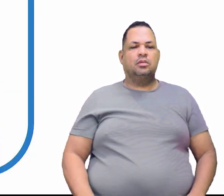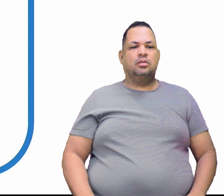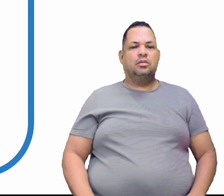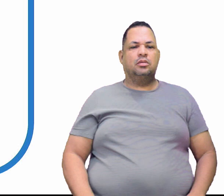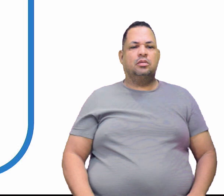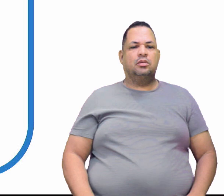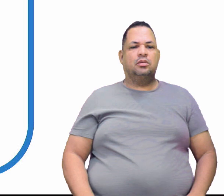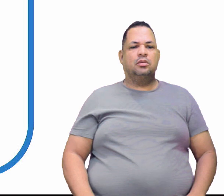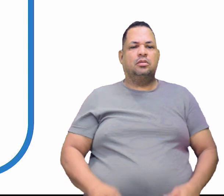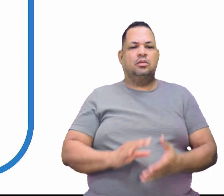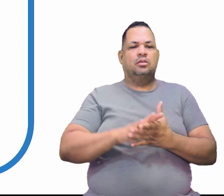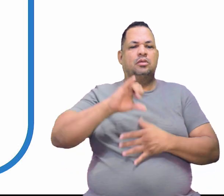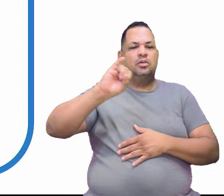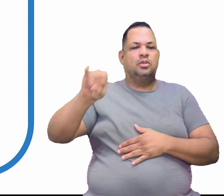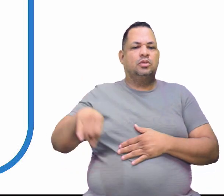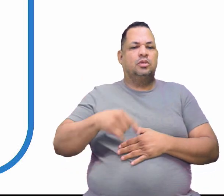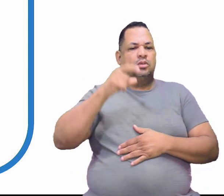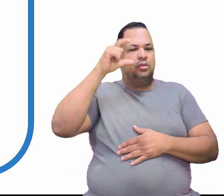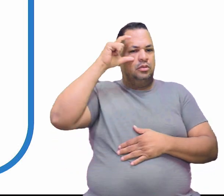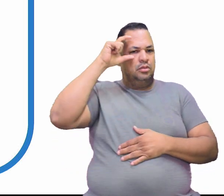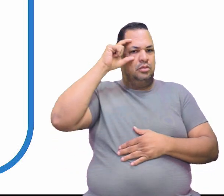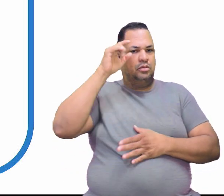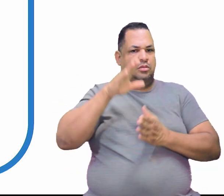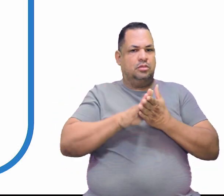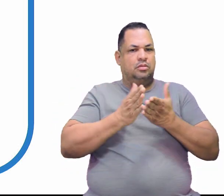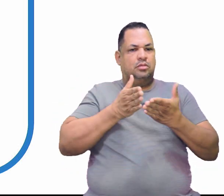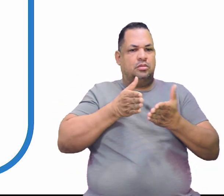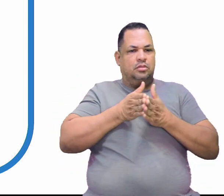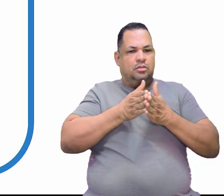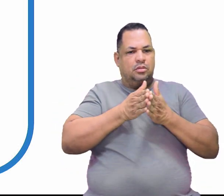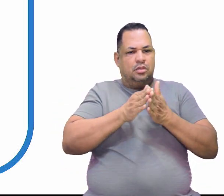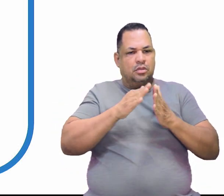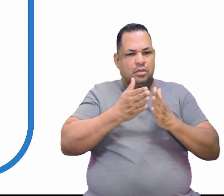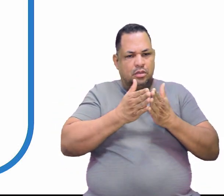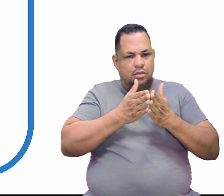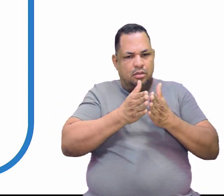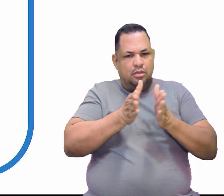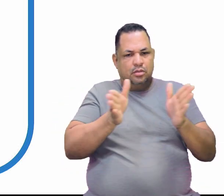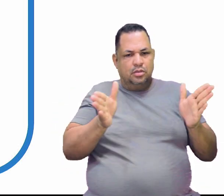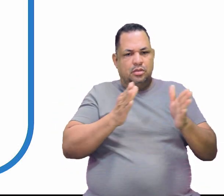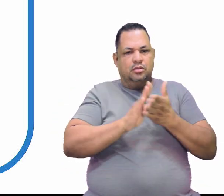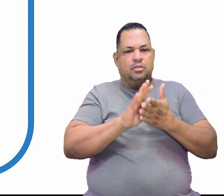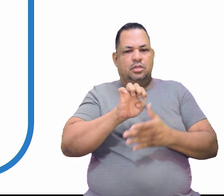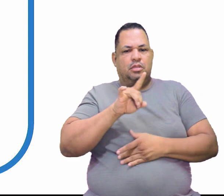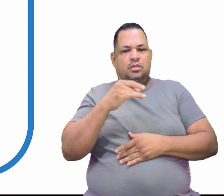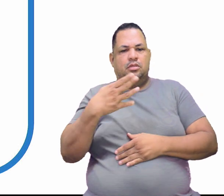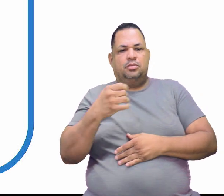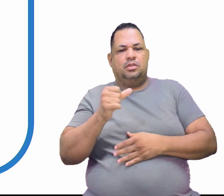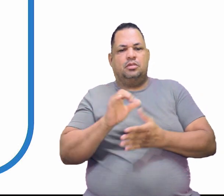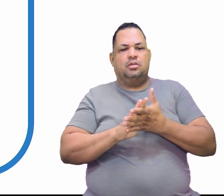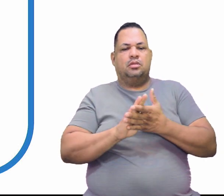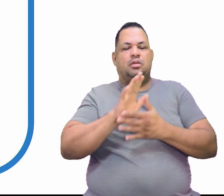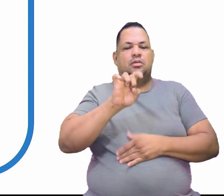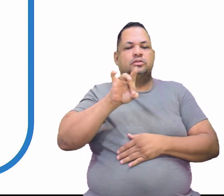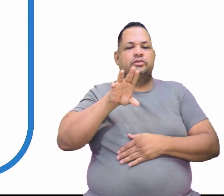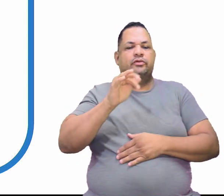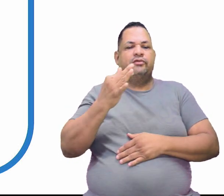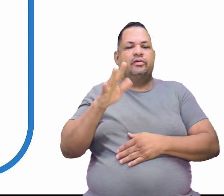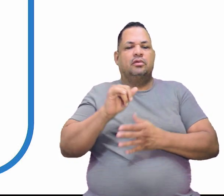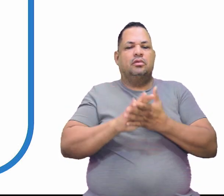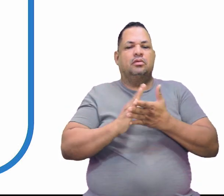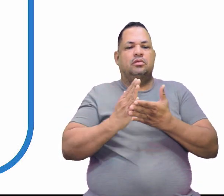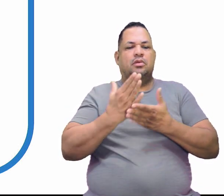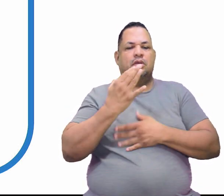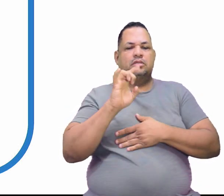tenho aí Jorge Teixeira de Oliveira, a abertura da BR-364, a Luísio Ferreira, a Caçambala